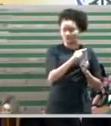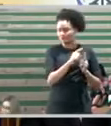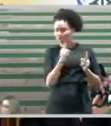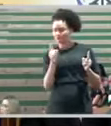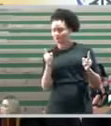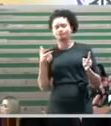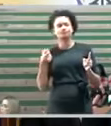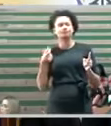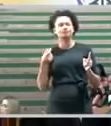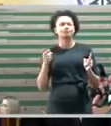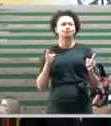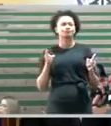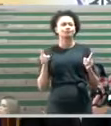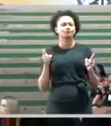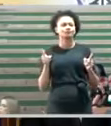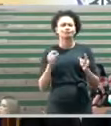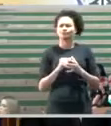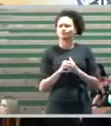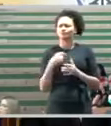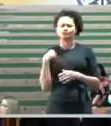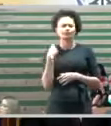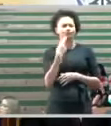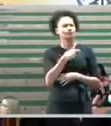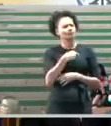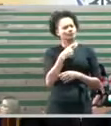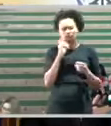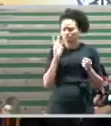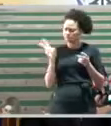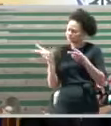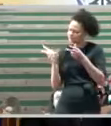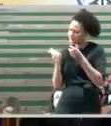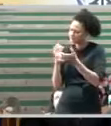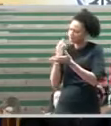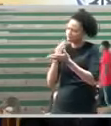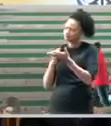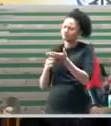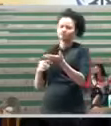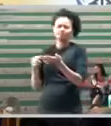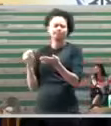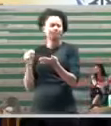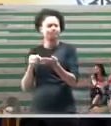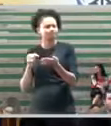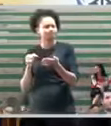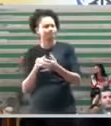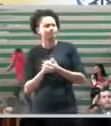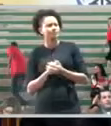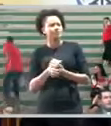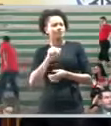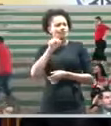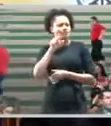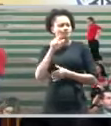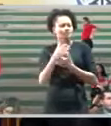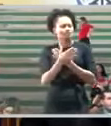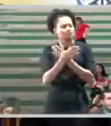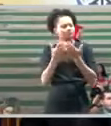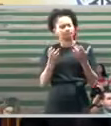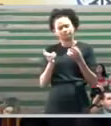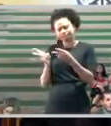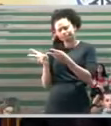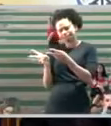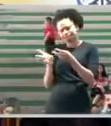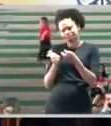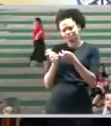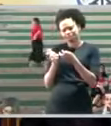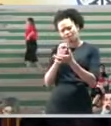entre 0 a 20. Quando nós observamos o texto, os irmãos vão de convir que o texto